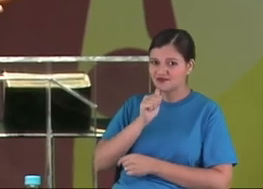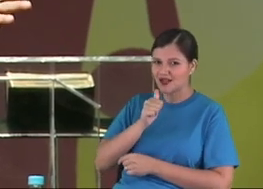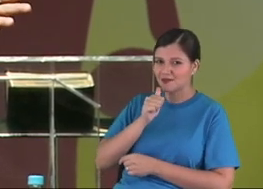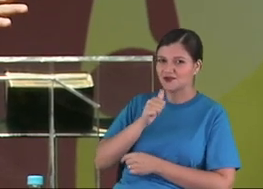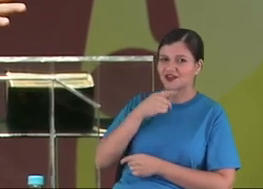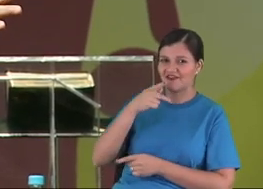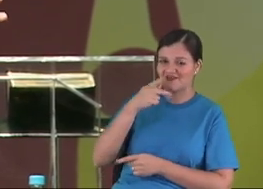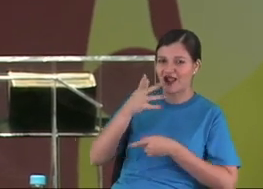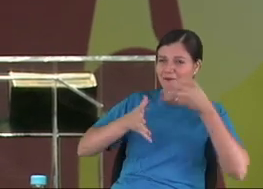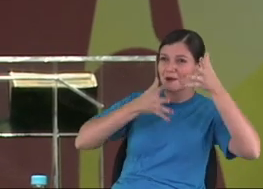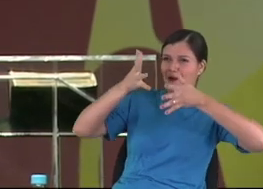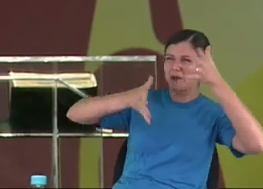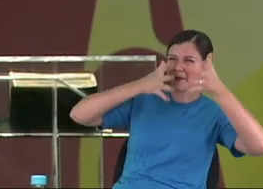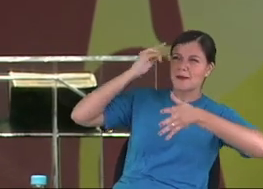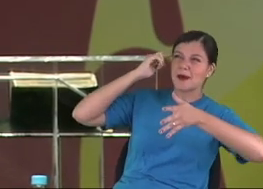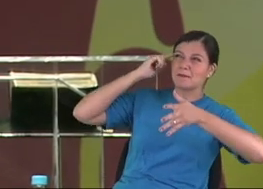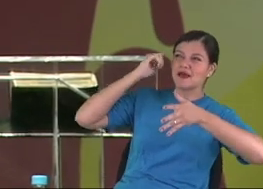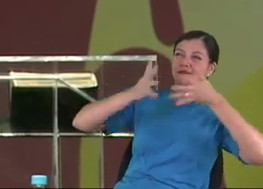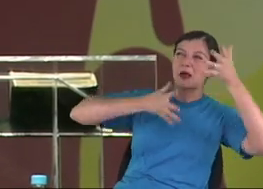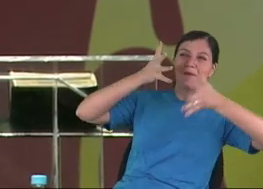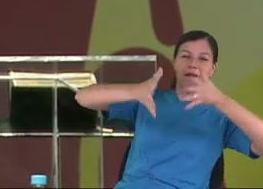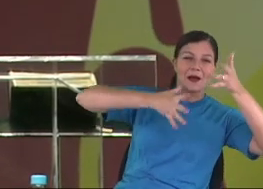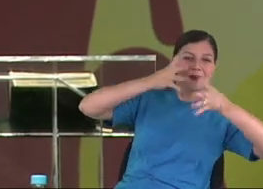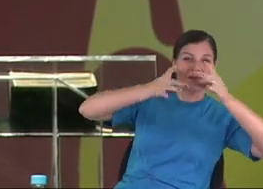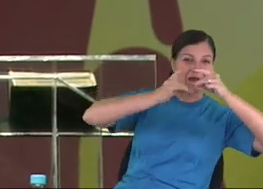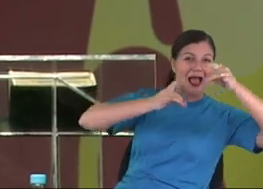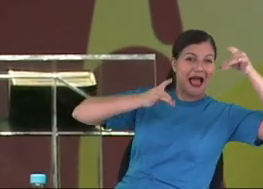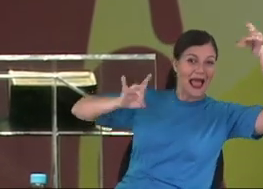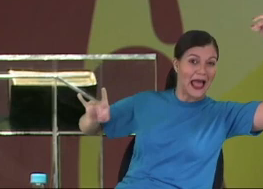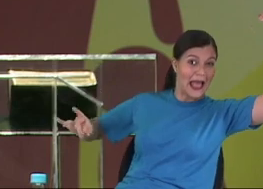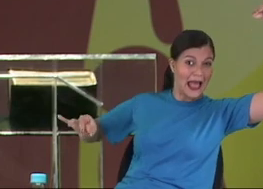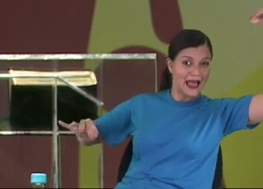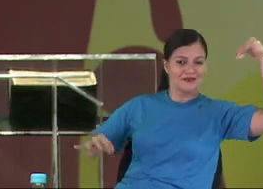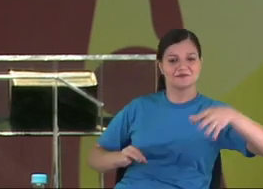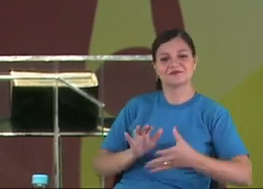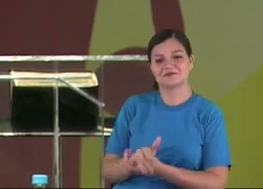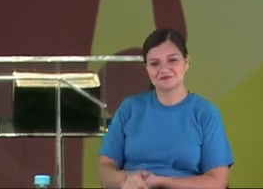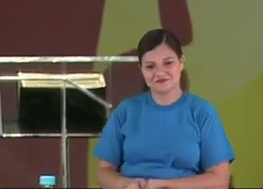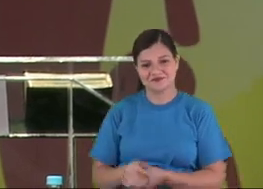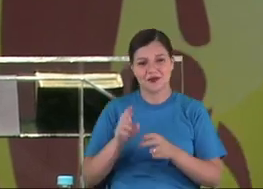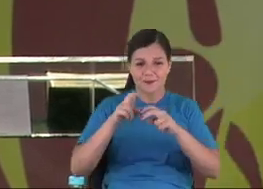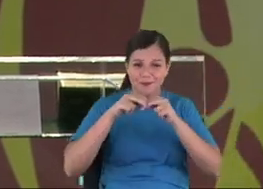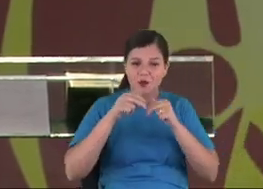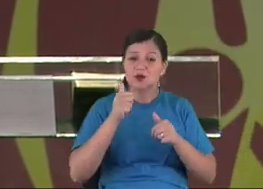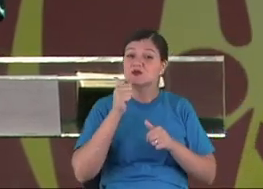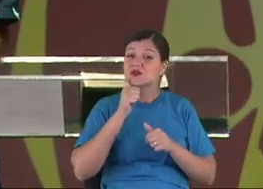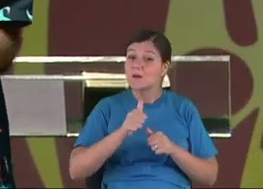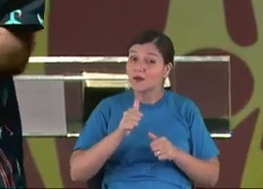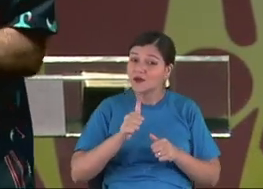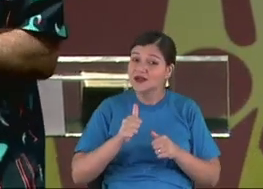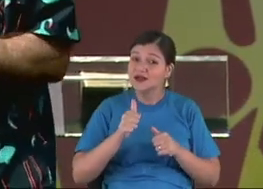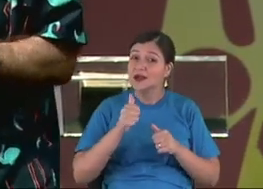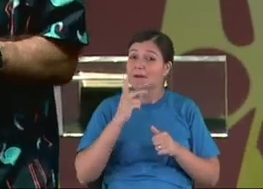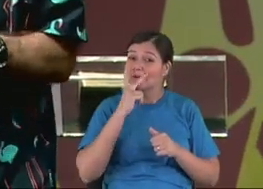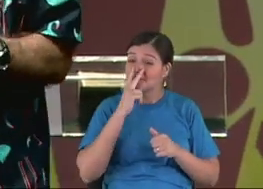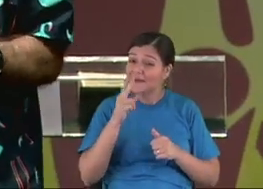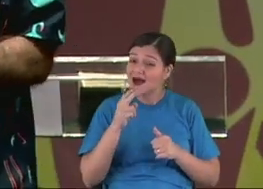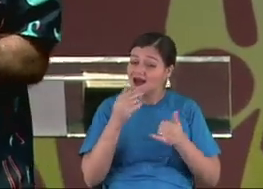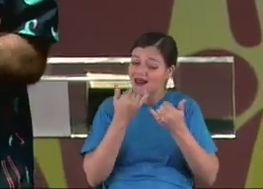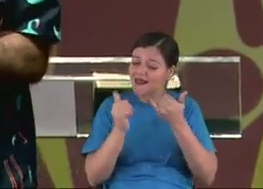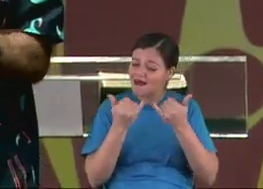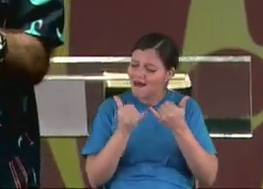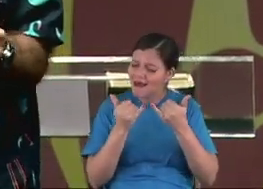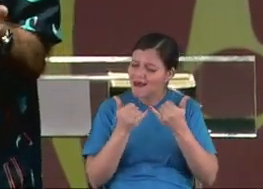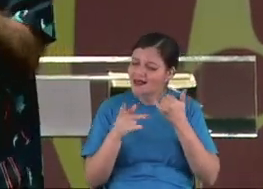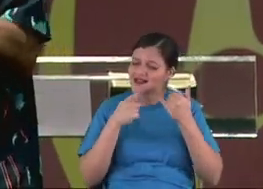voz alta. É mais fácil você entender, porque ela pensa em voz alta. Por isso que a mulher parece falar muito, mas na